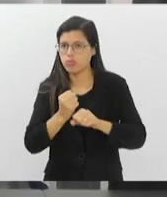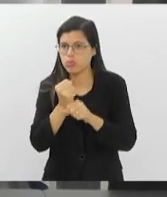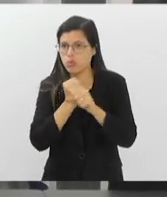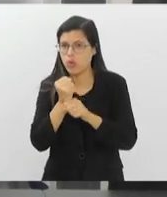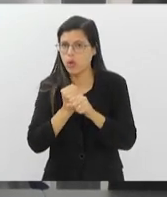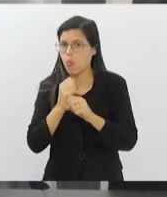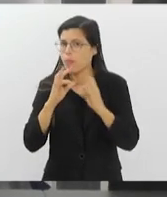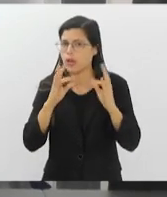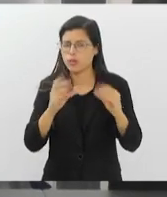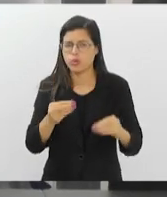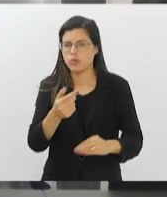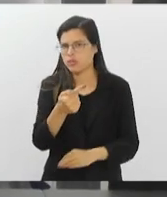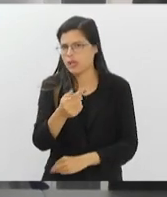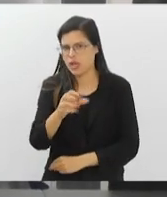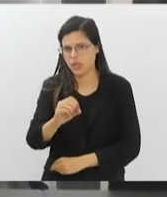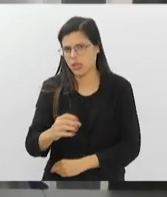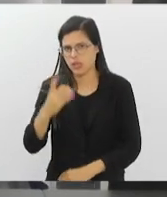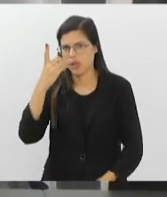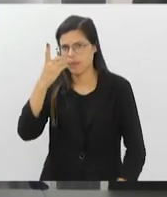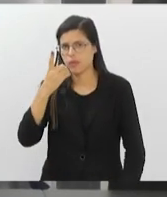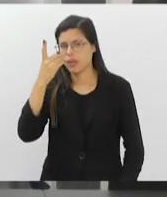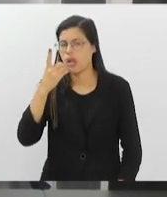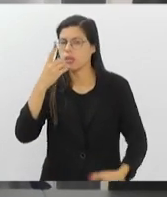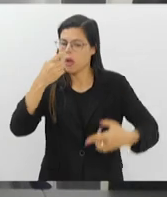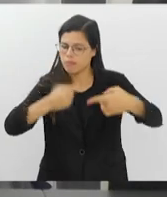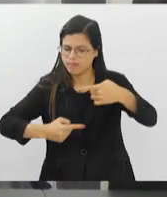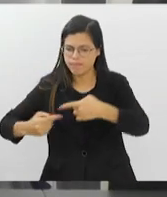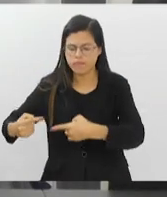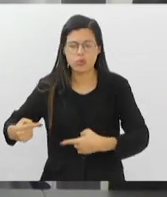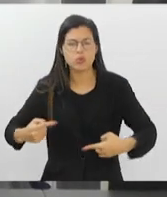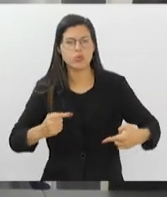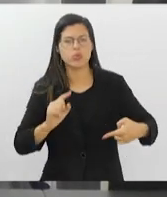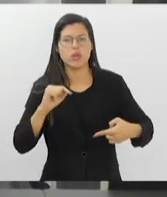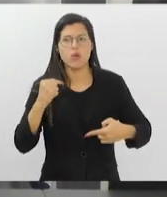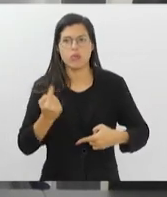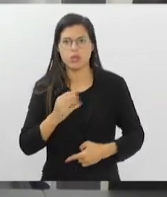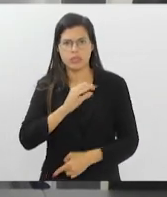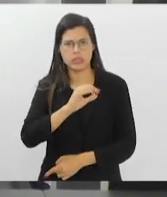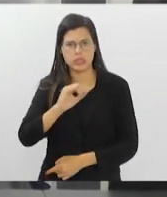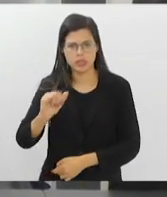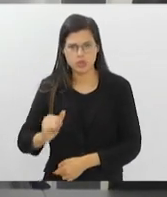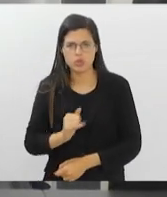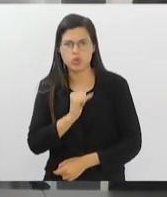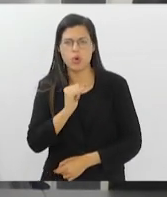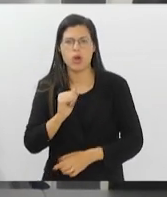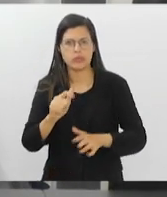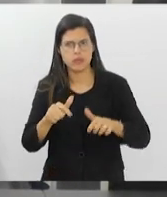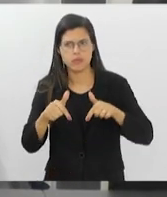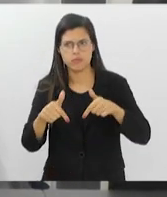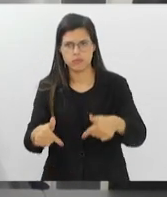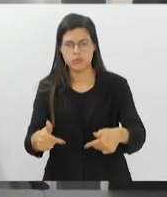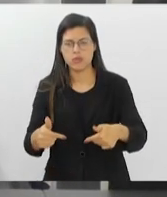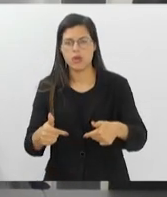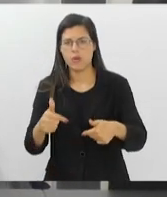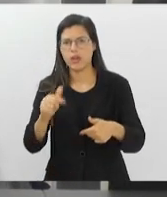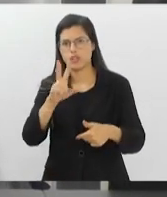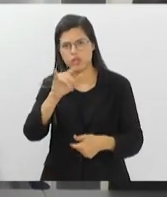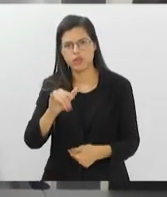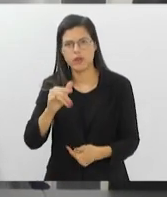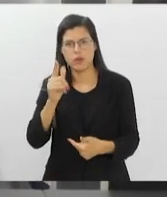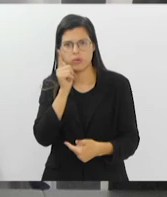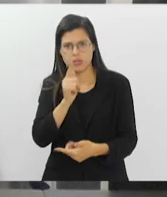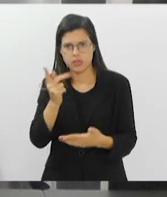70 deputados. Então, essa é uma guerra que a CCJ compra muito desde boa. Já, eu considero que por unanimidade. Excelente. E que a gente vai fazer